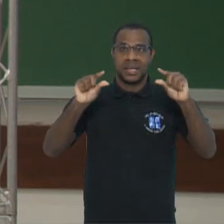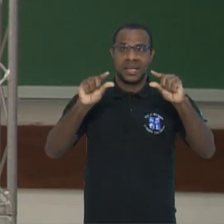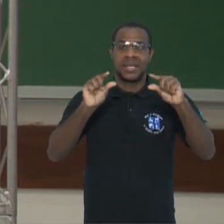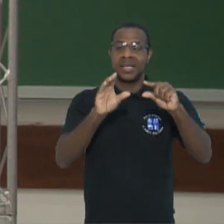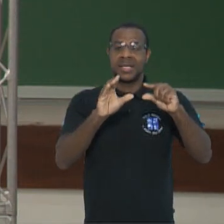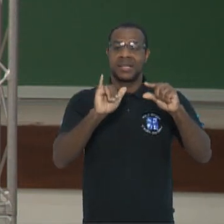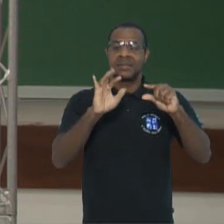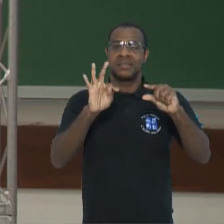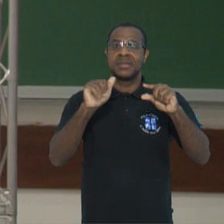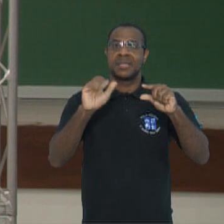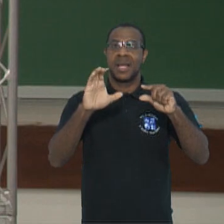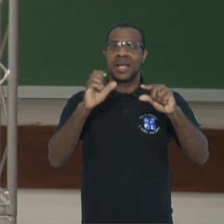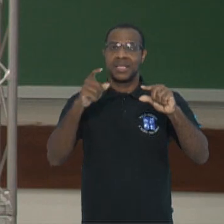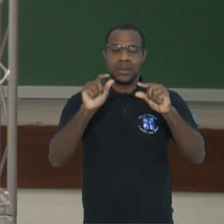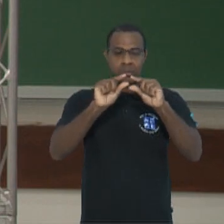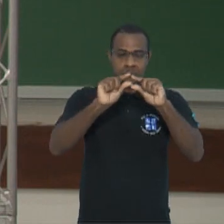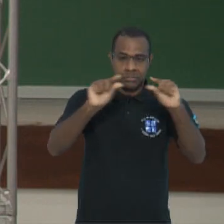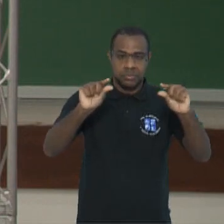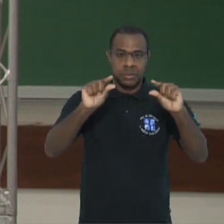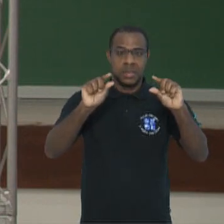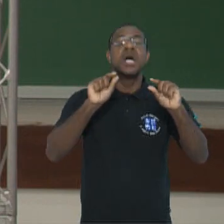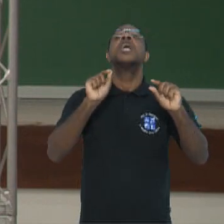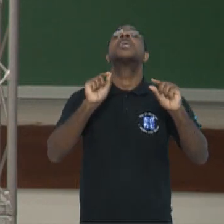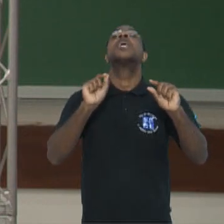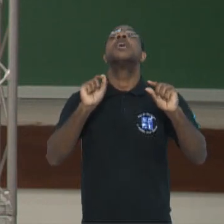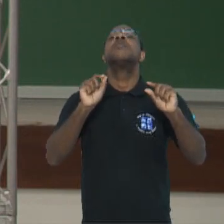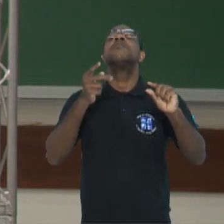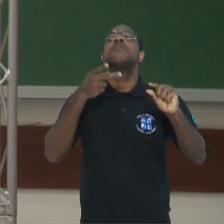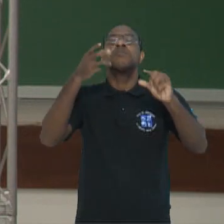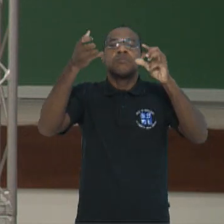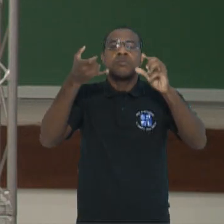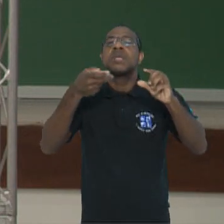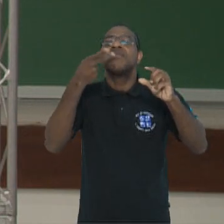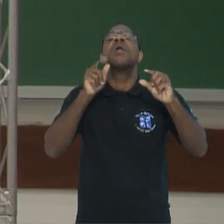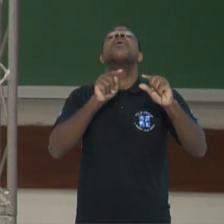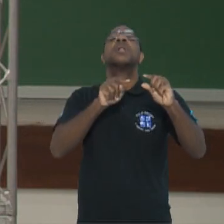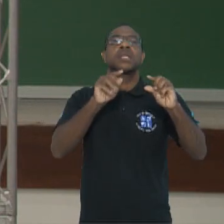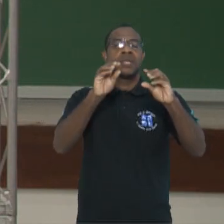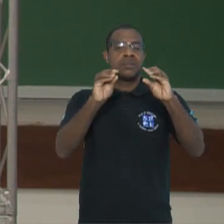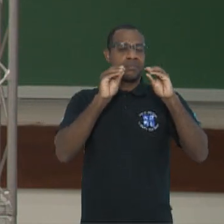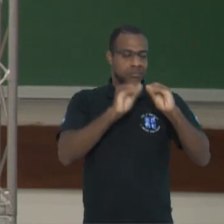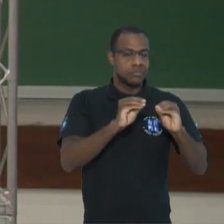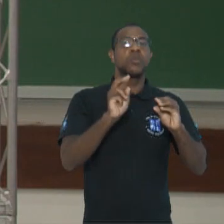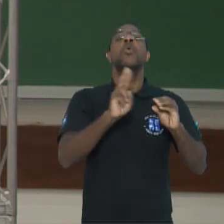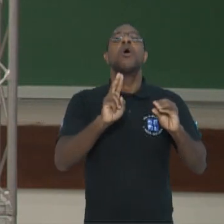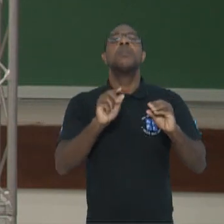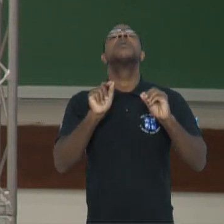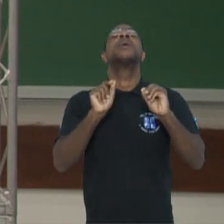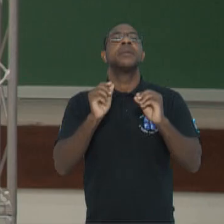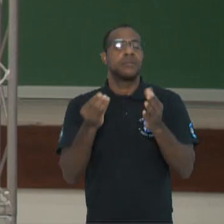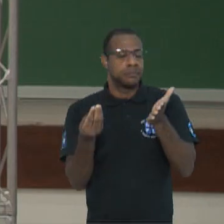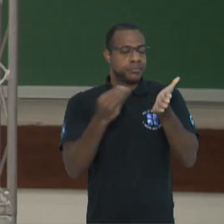está falando do que alguém falou, beleza?